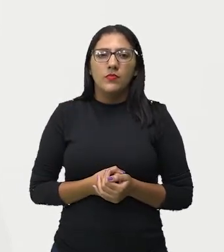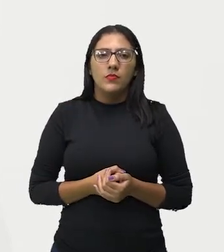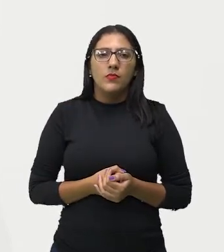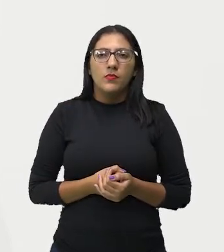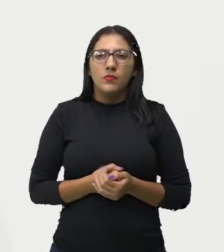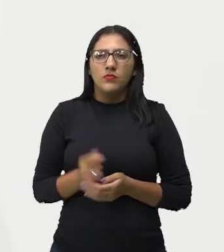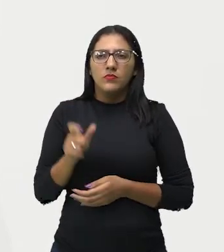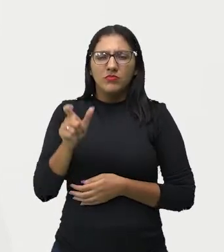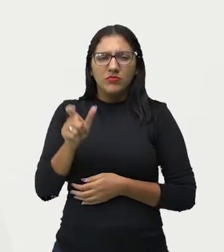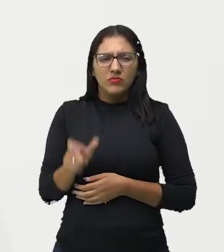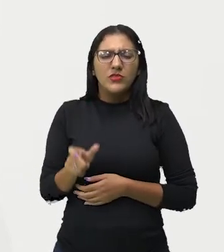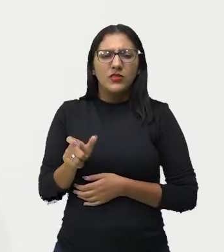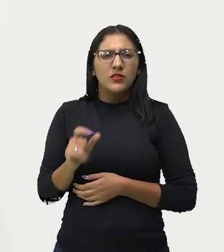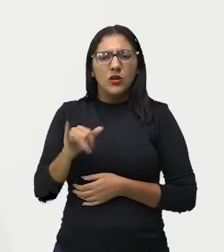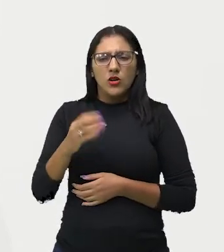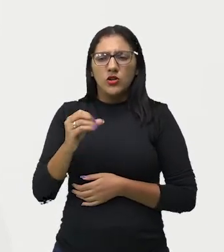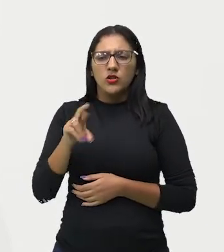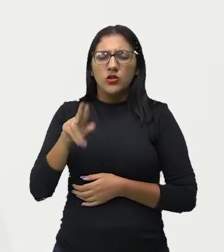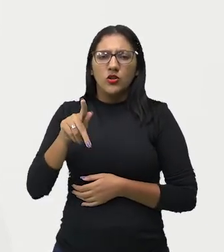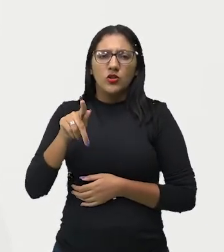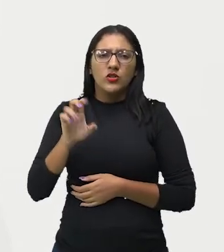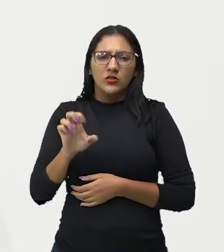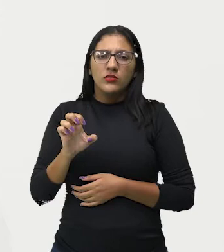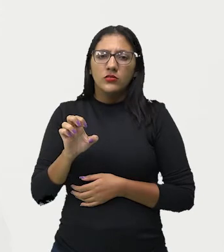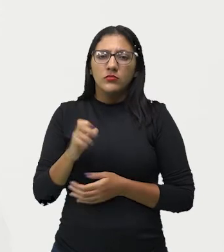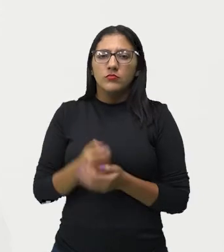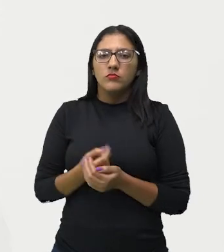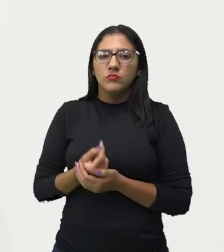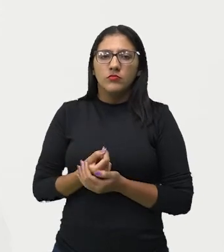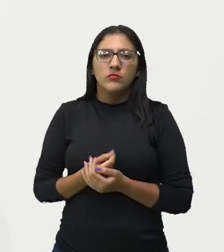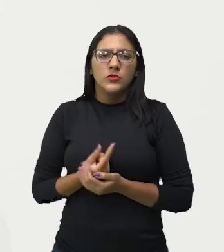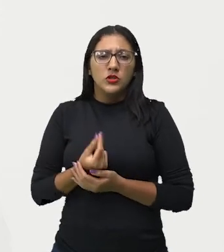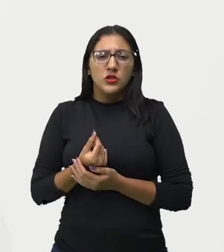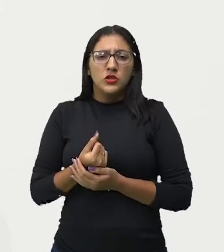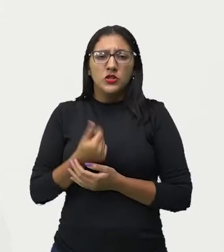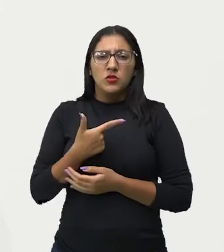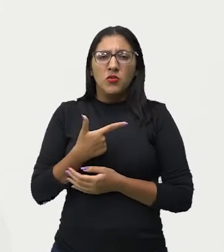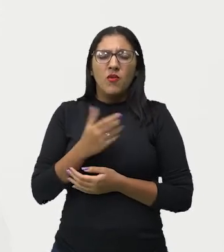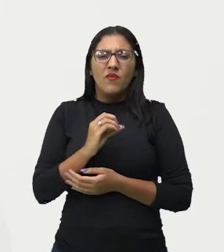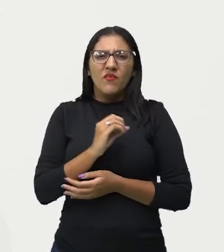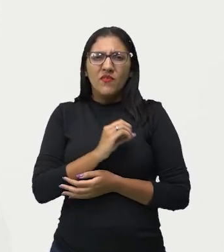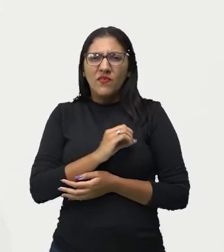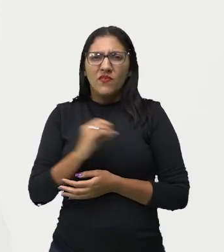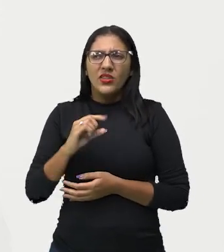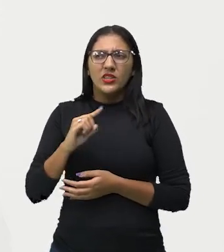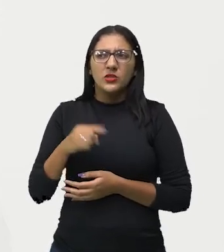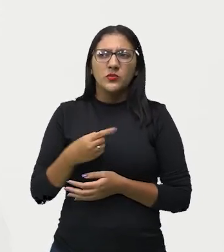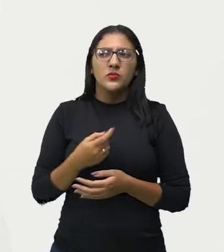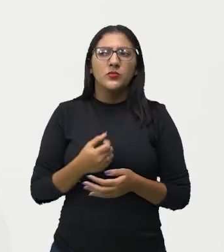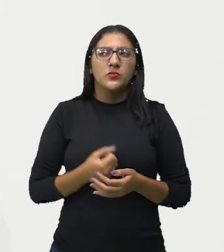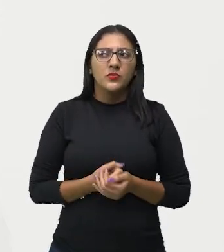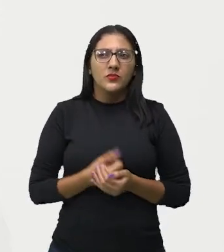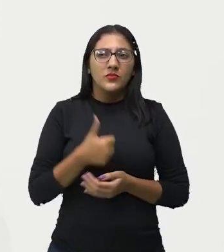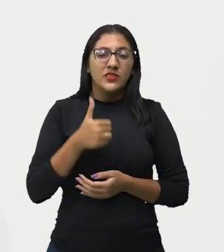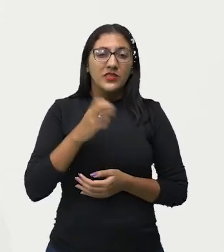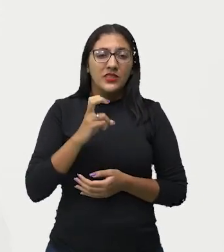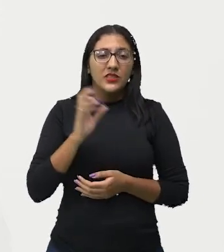aplicou 20 mil reais em um banco a uma taxa de 15%.